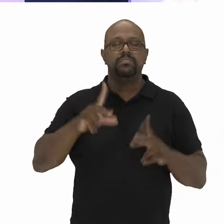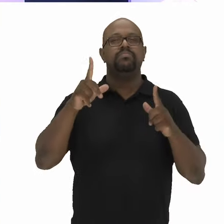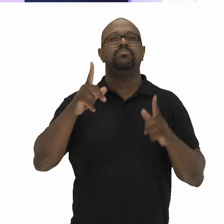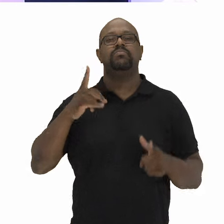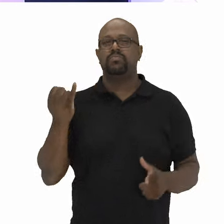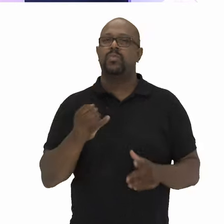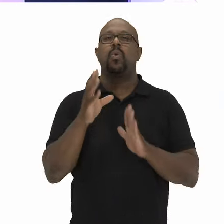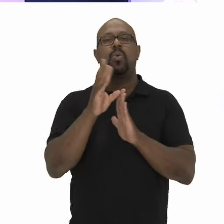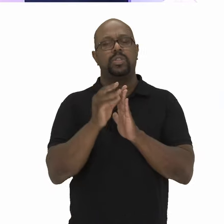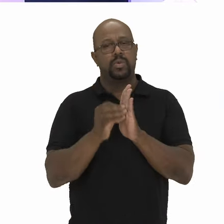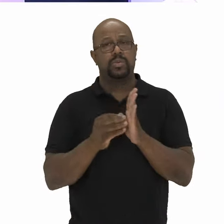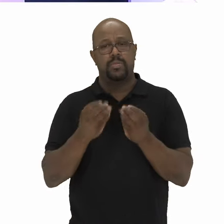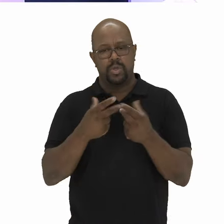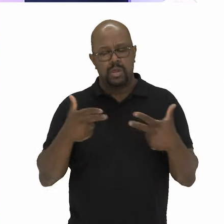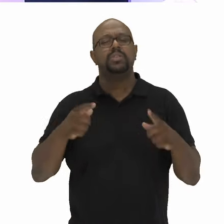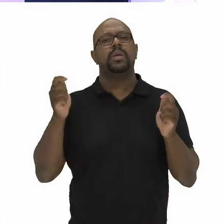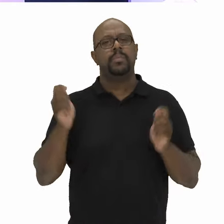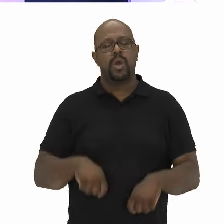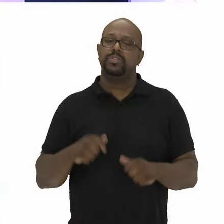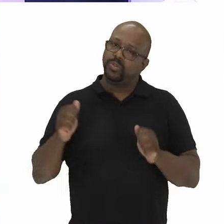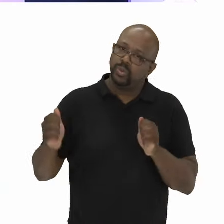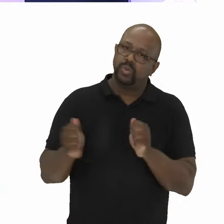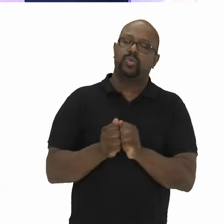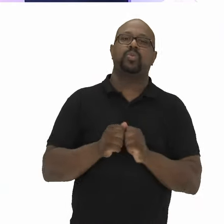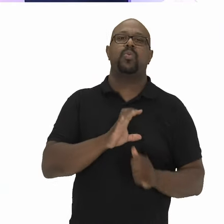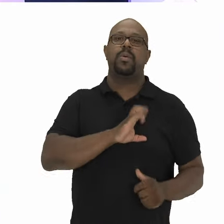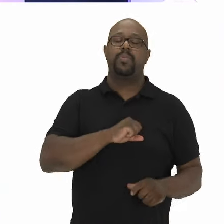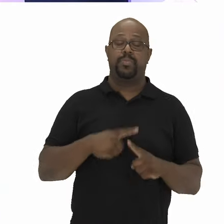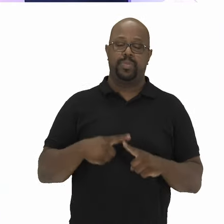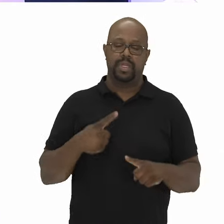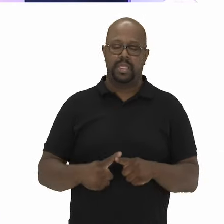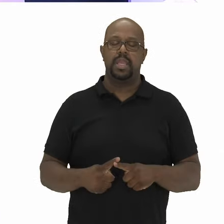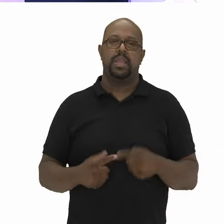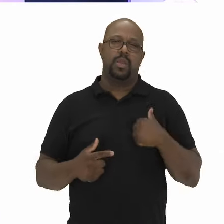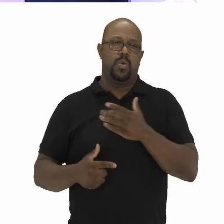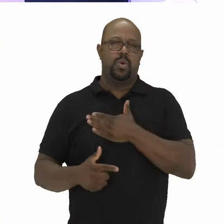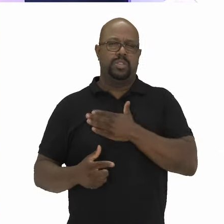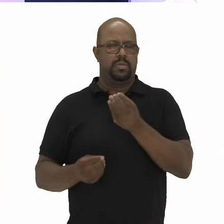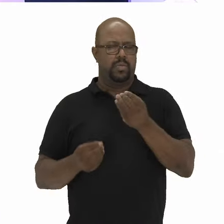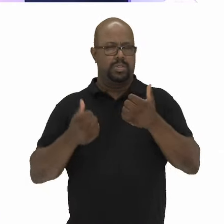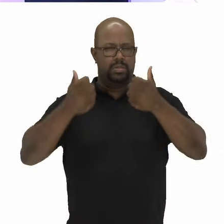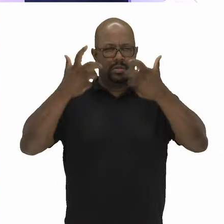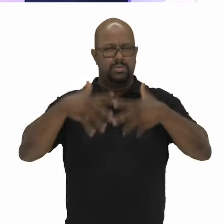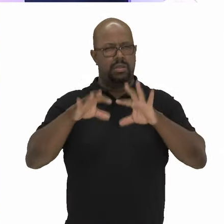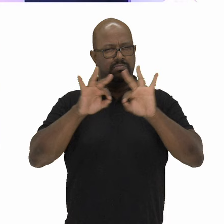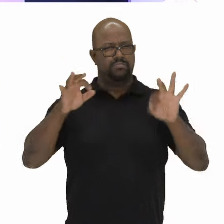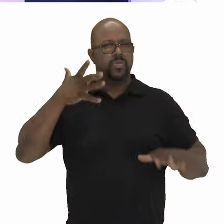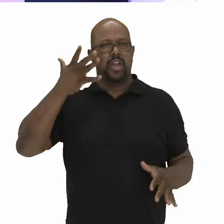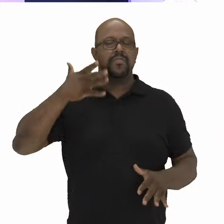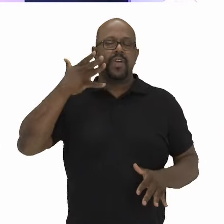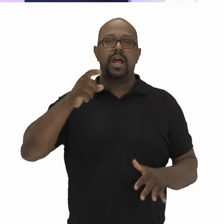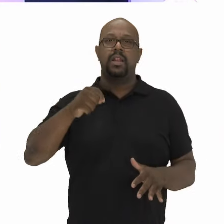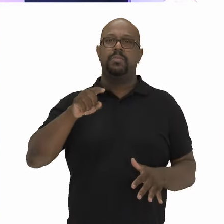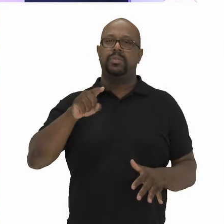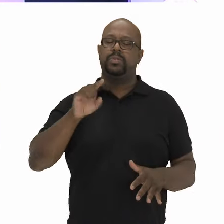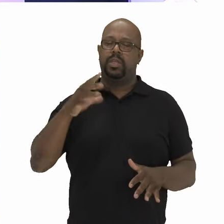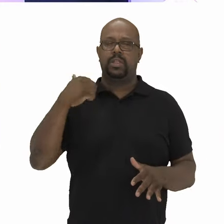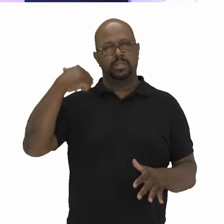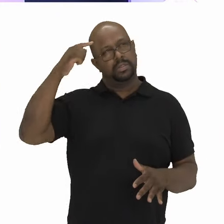vivências conteúdo muita coisa pode vir junto com amor porque eu gostei muito da sua fala muito